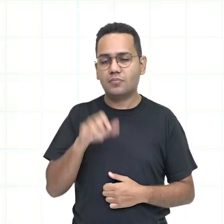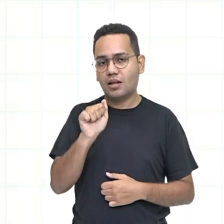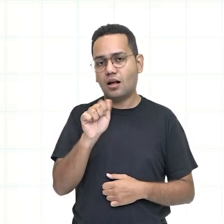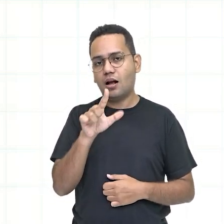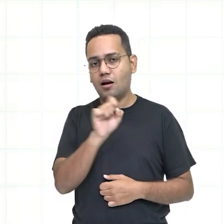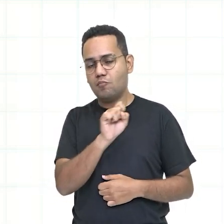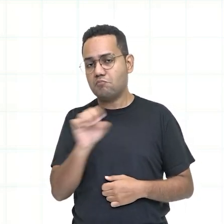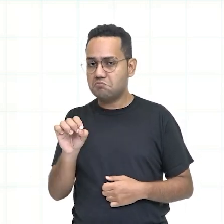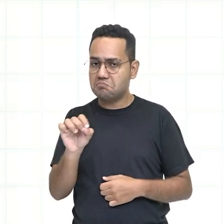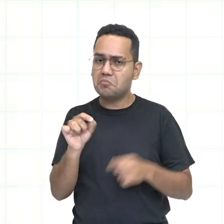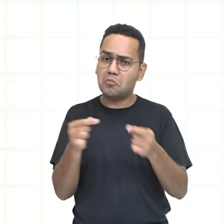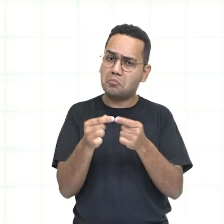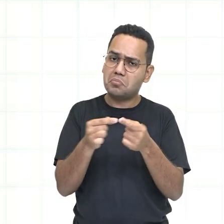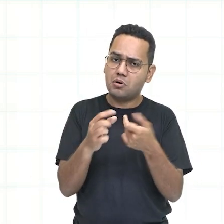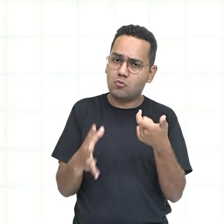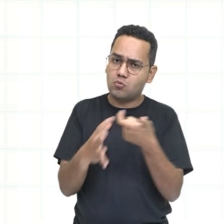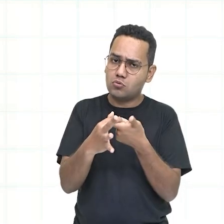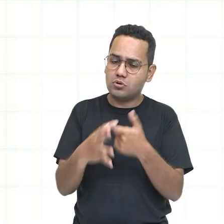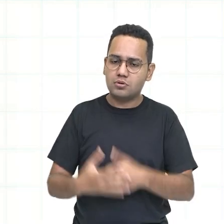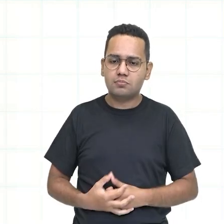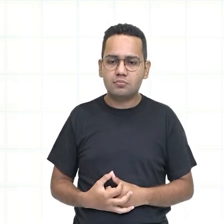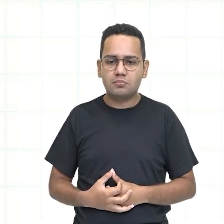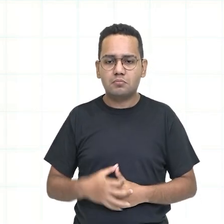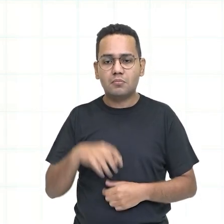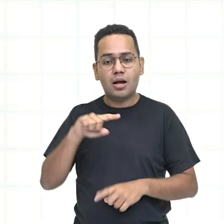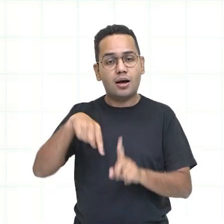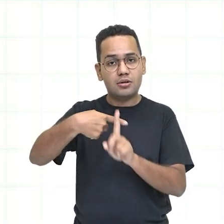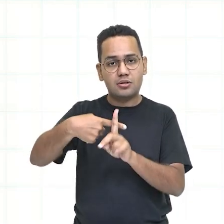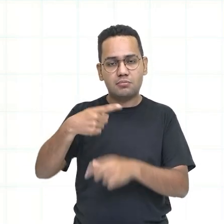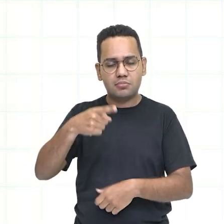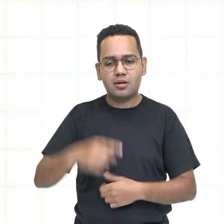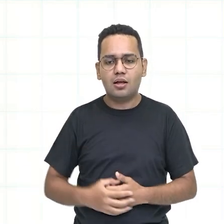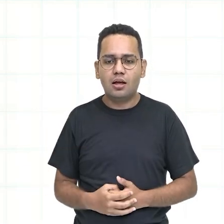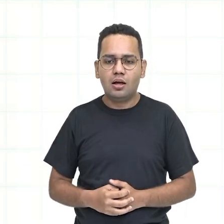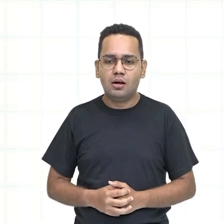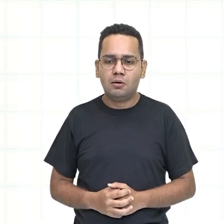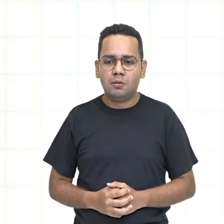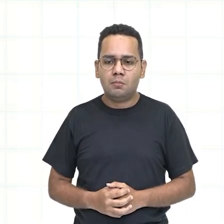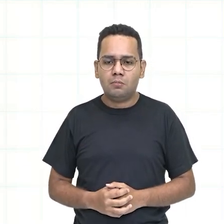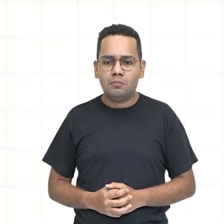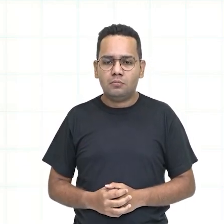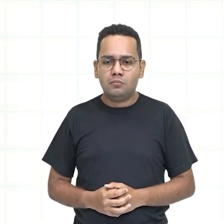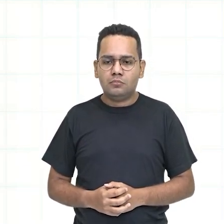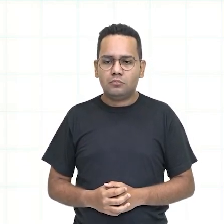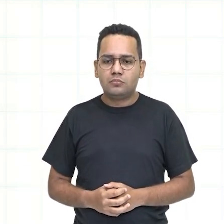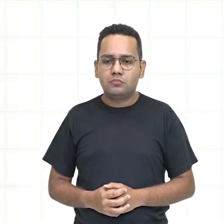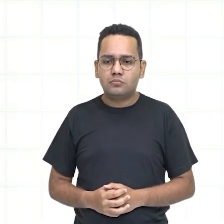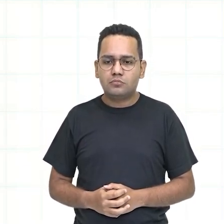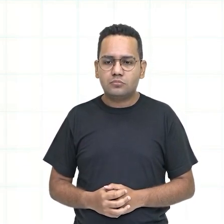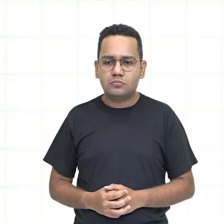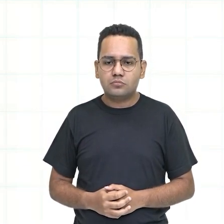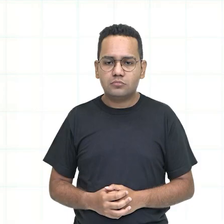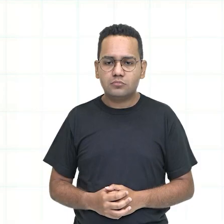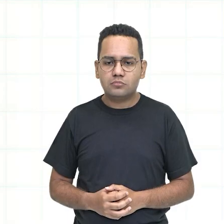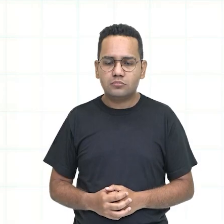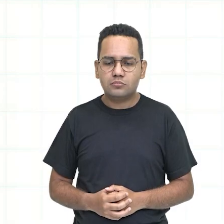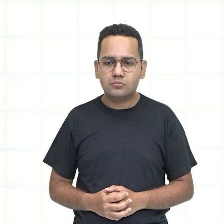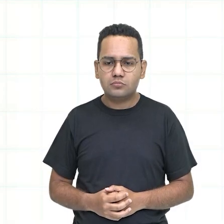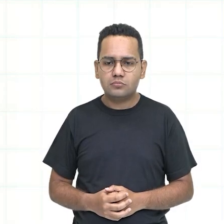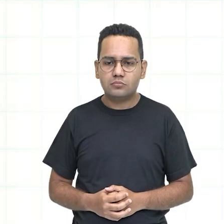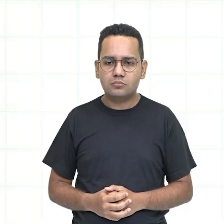é uma palavra também, conjunção de adição, né? Então, however, there's also, há